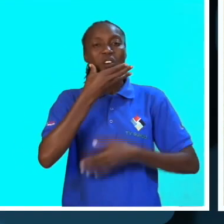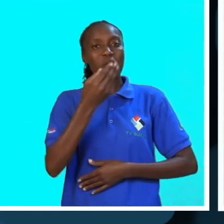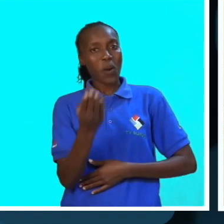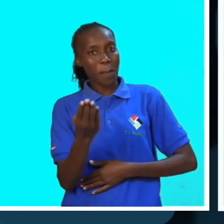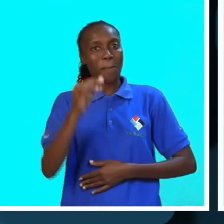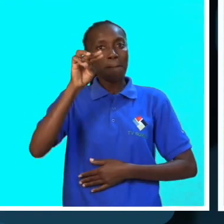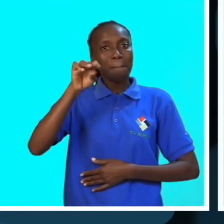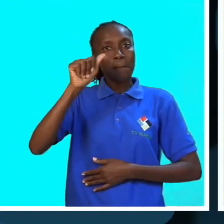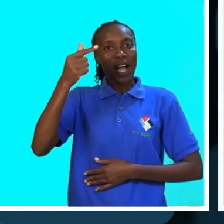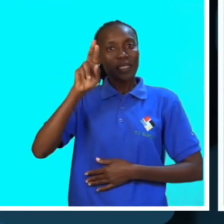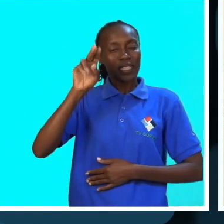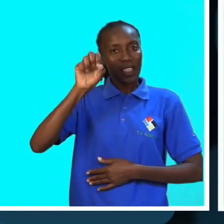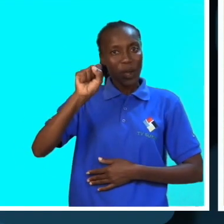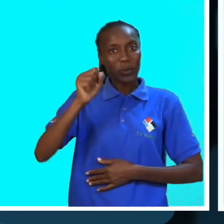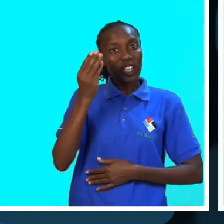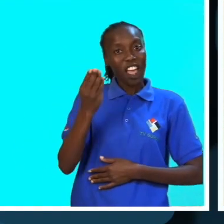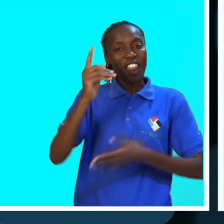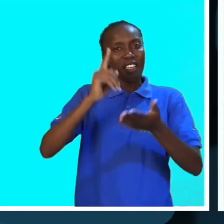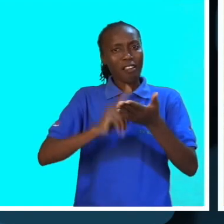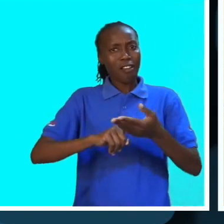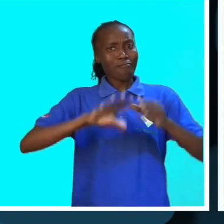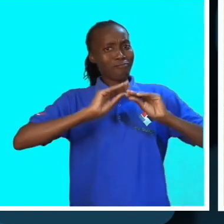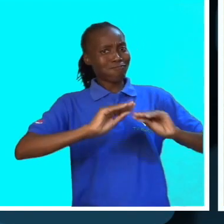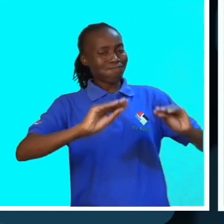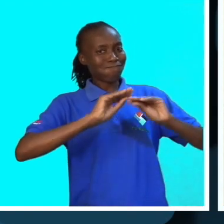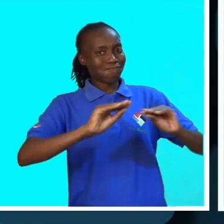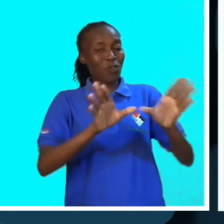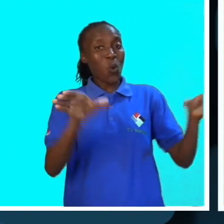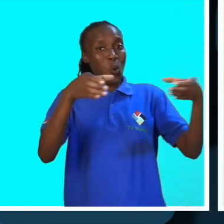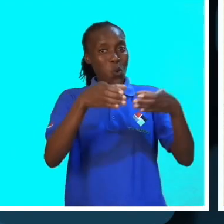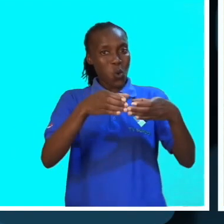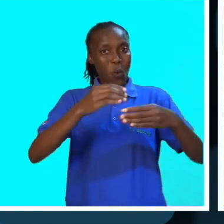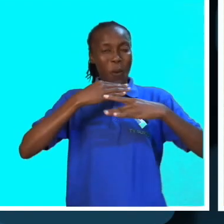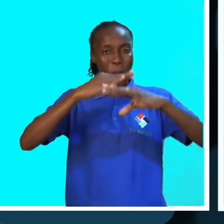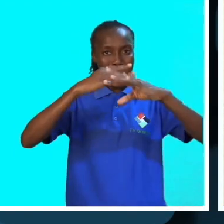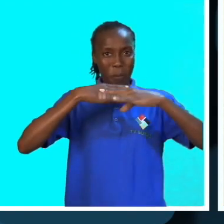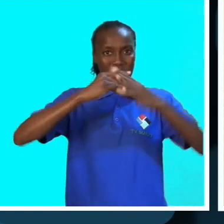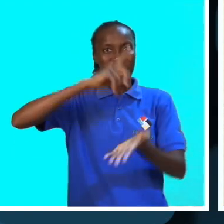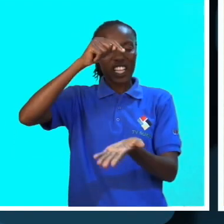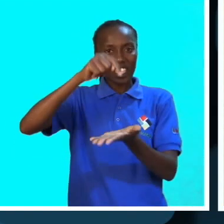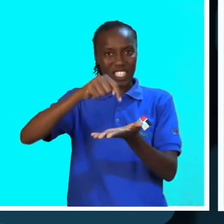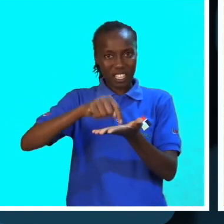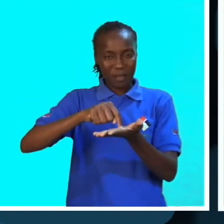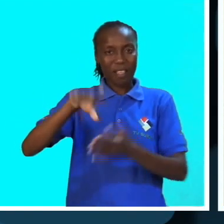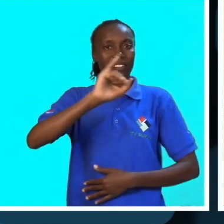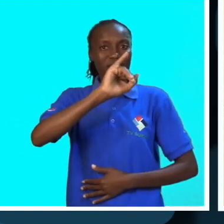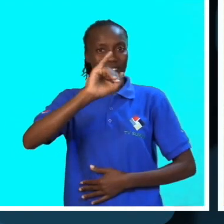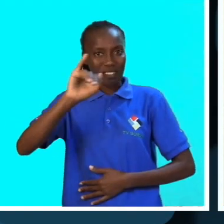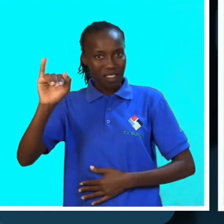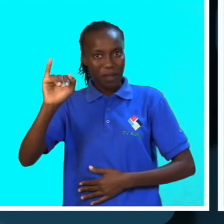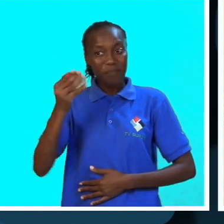Mateus Eriques Mateus, que ele é escritor da banda musical da